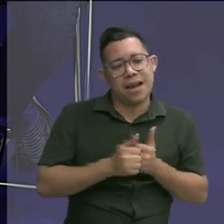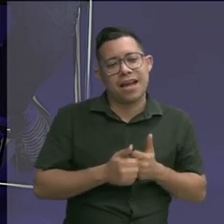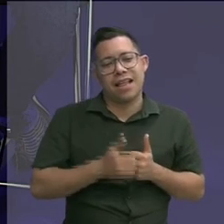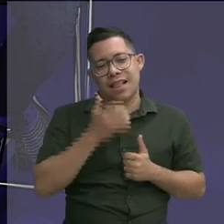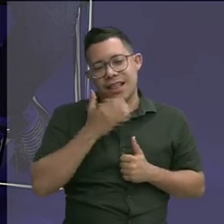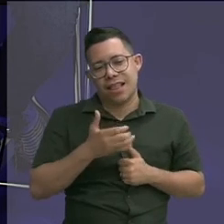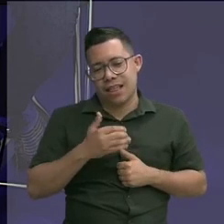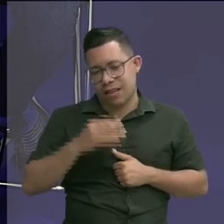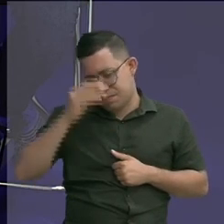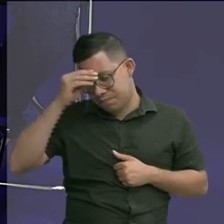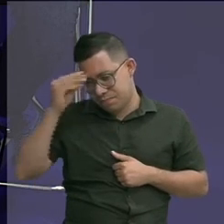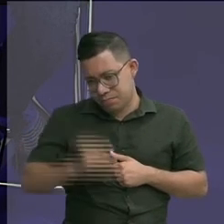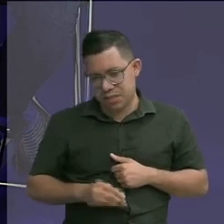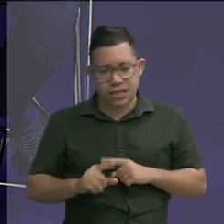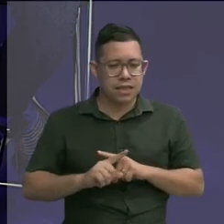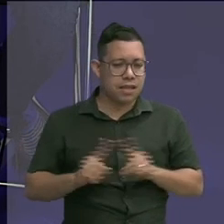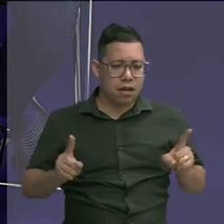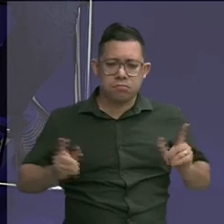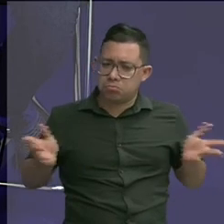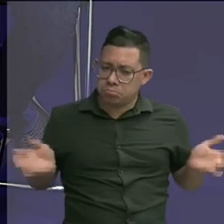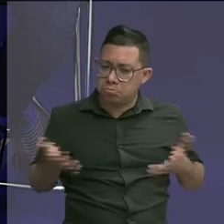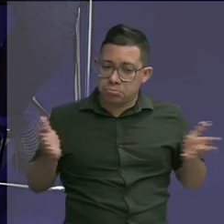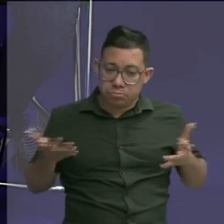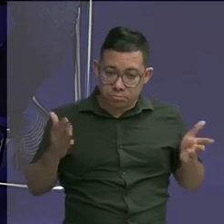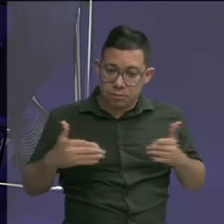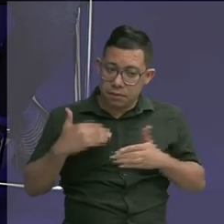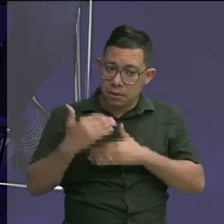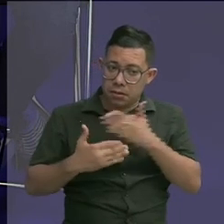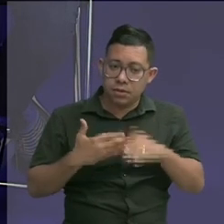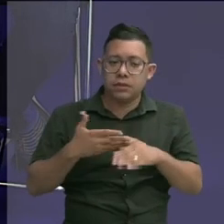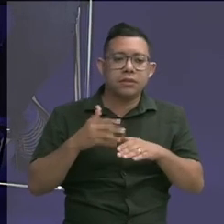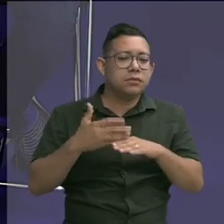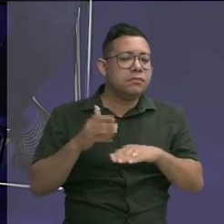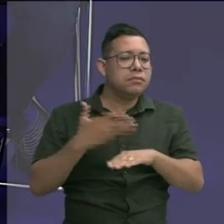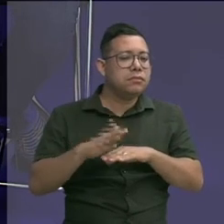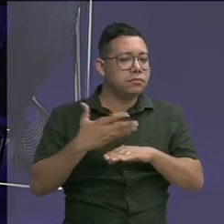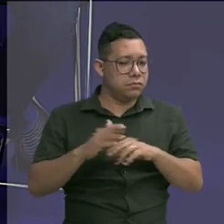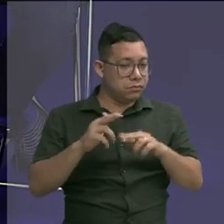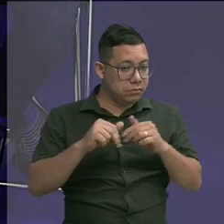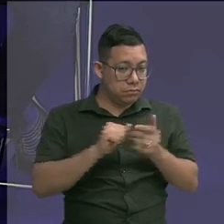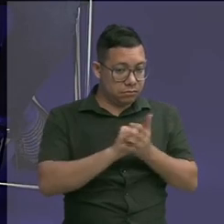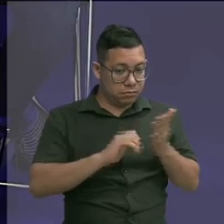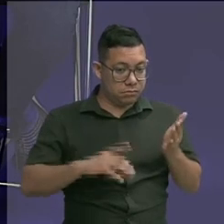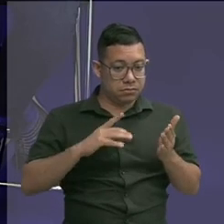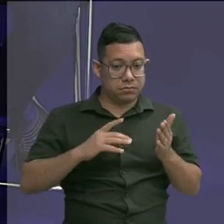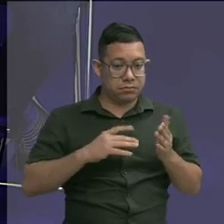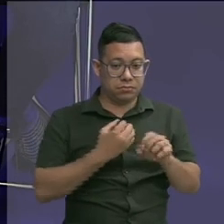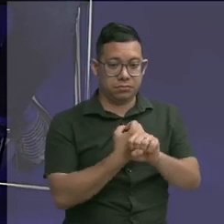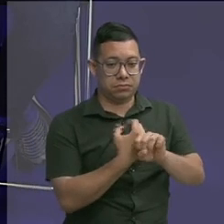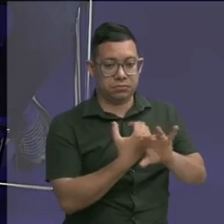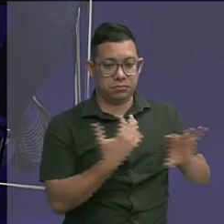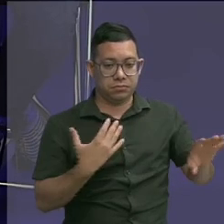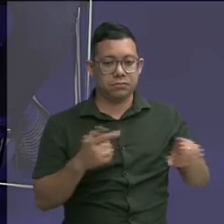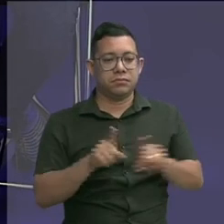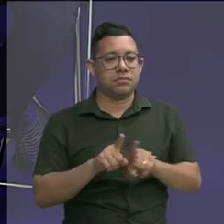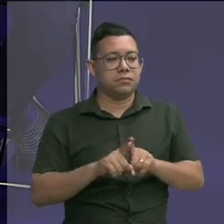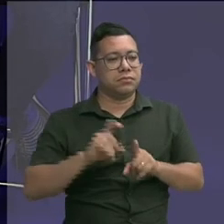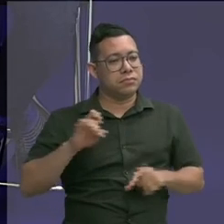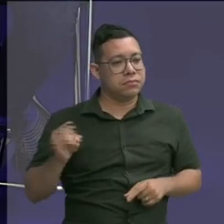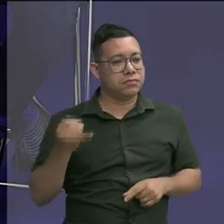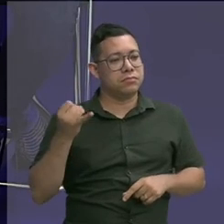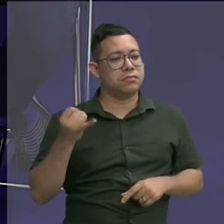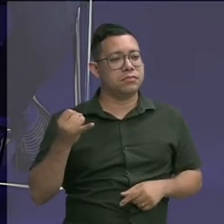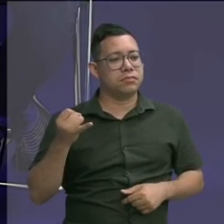então não desanimem façam que a gente tá pedindo aí nas nossas aulas virtuais com vocês